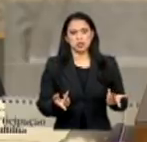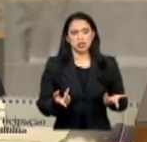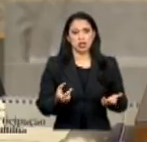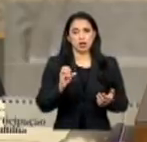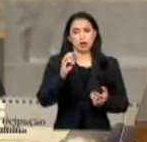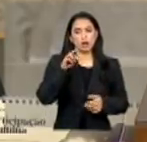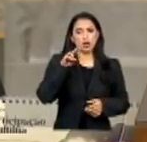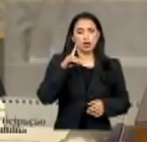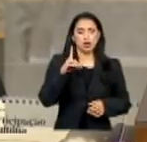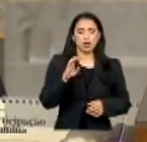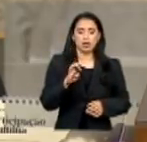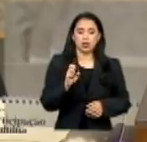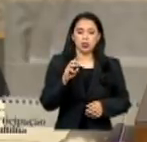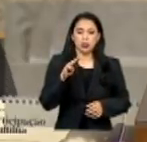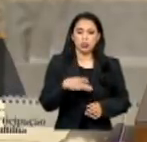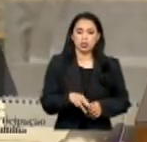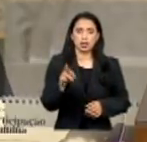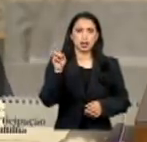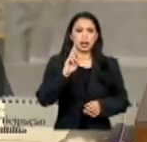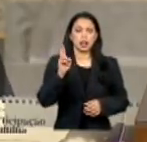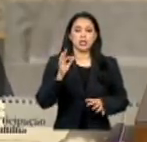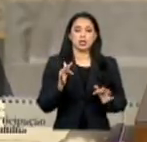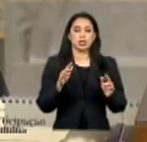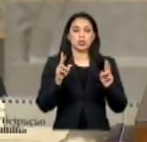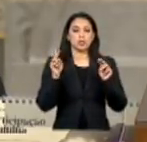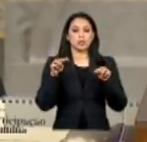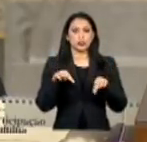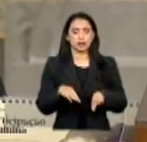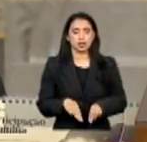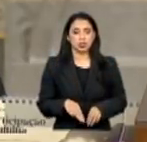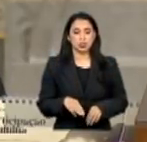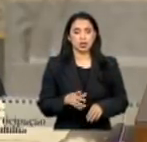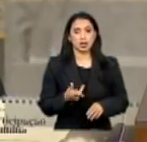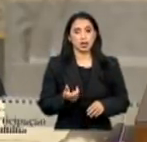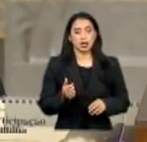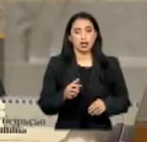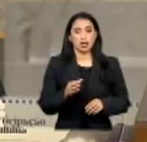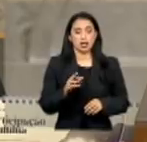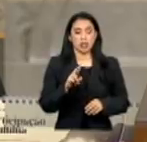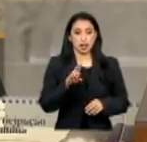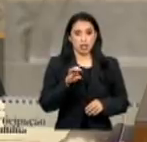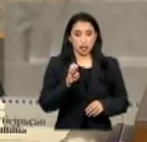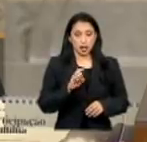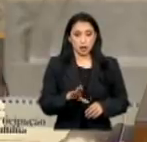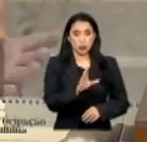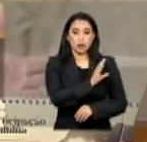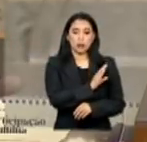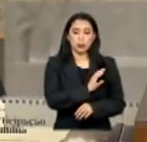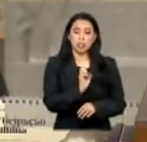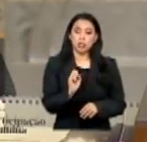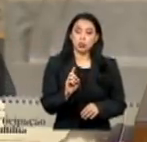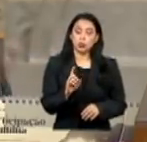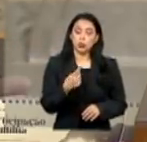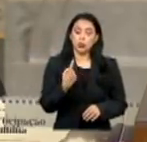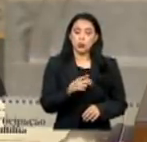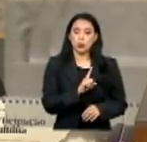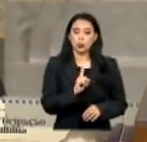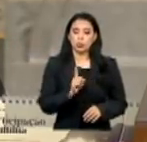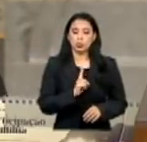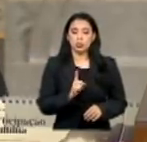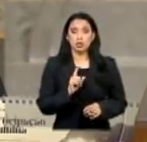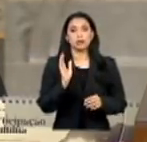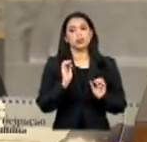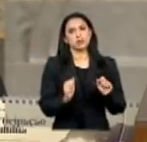apresentação das razões finais o réus colaboradores ou não te embora pudesse ter um feito já que ao